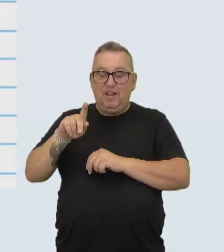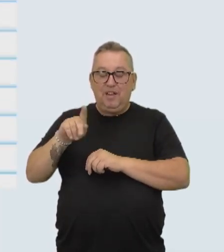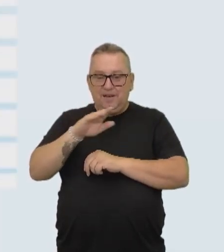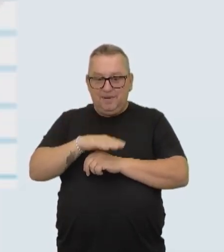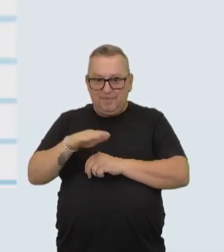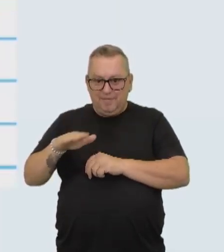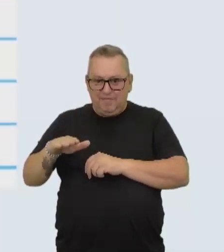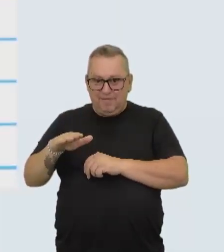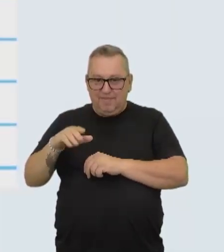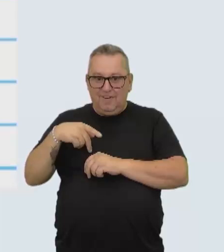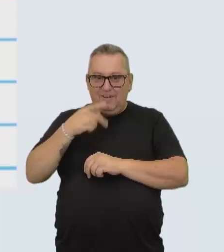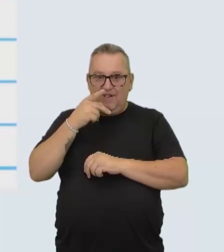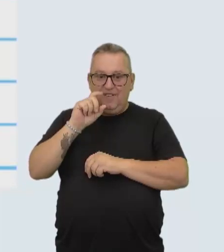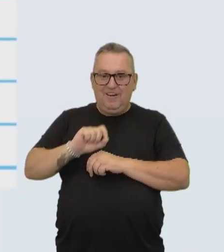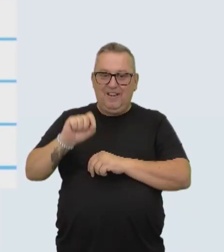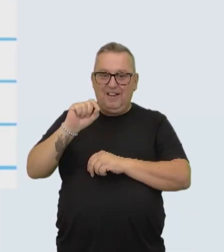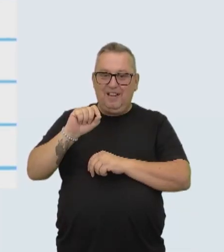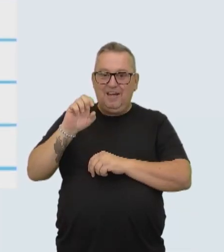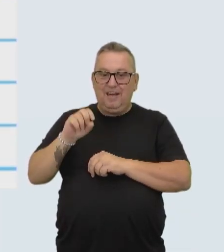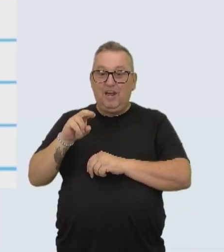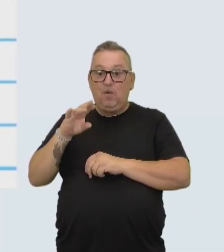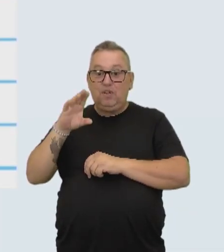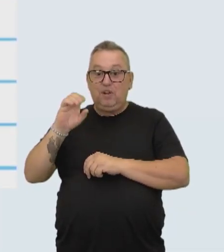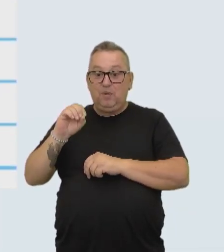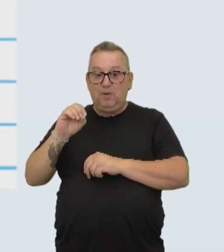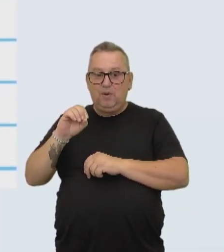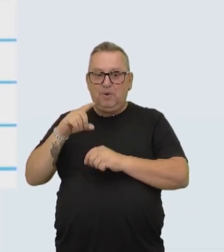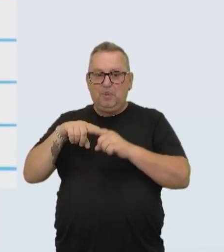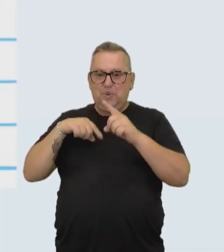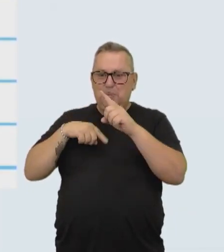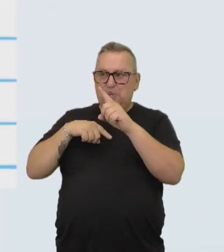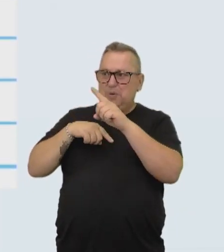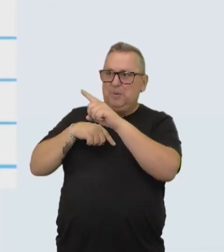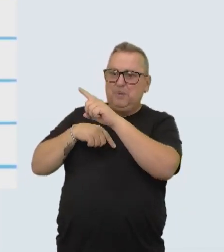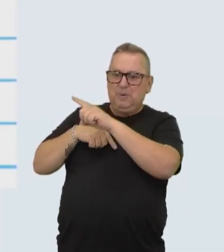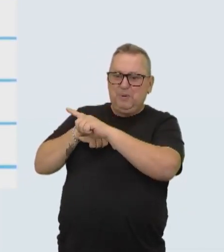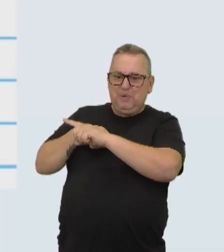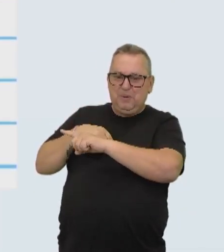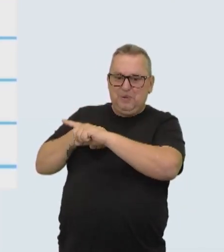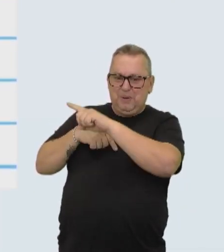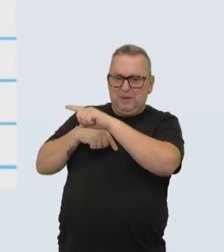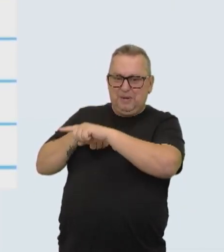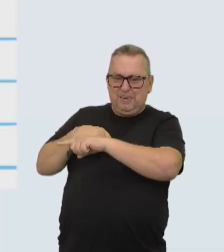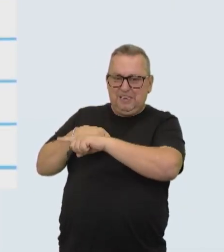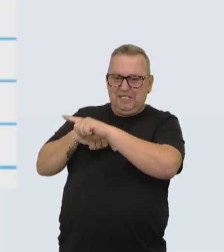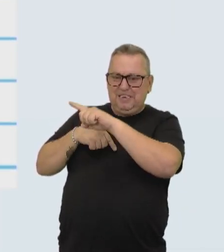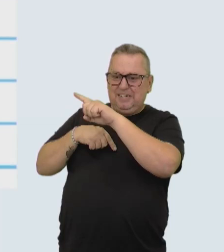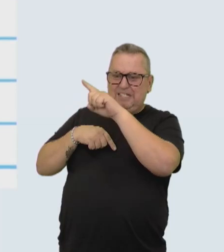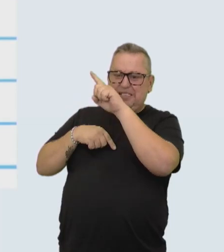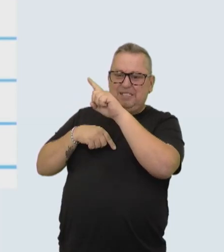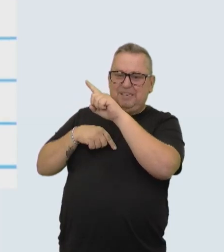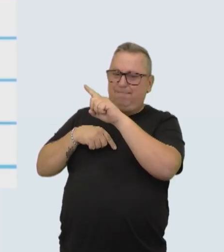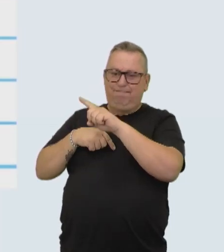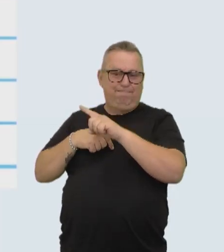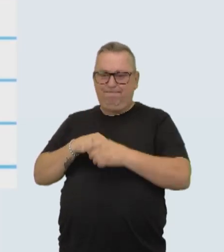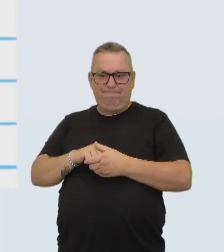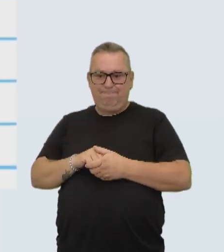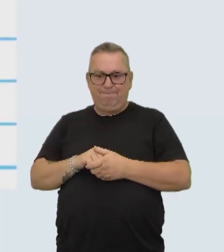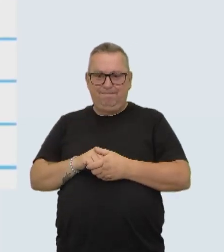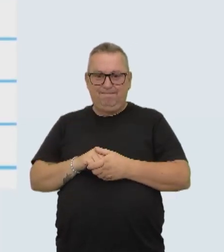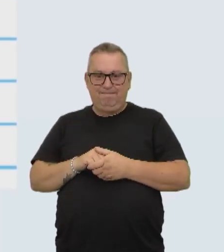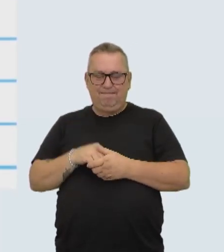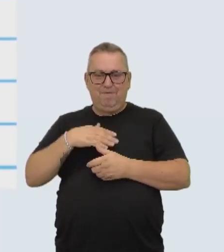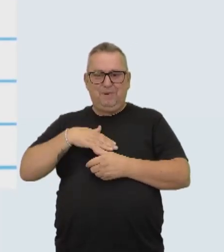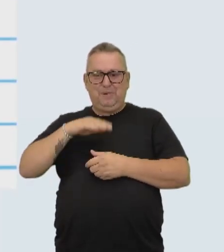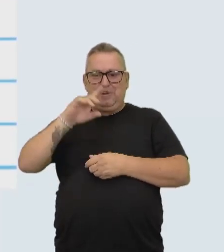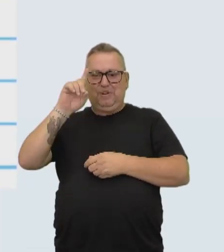sim falar do caráter êutrico, dos gibicíticos, também do micáceo, argilúvico, bem como do feldspático e litoplíntico.